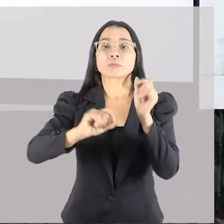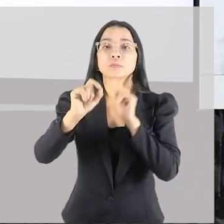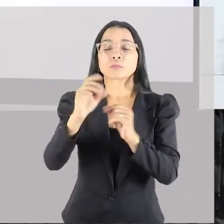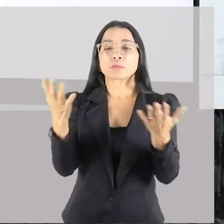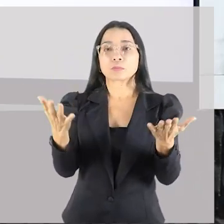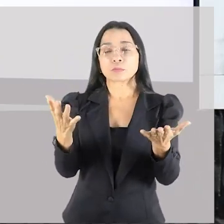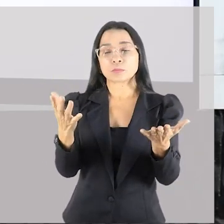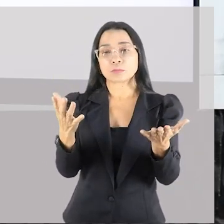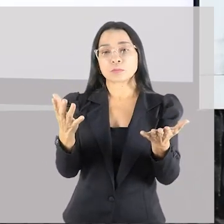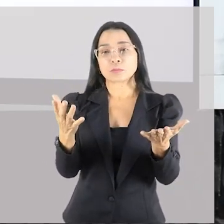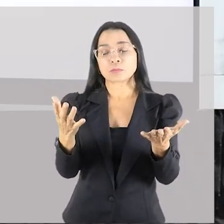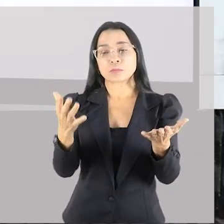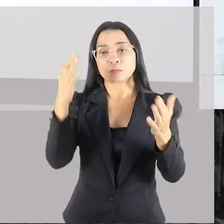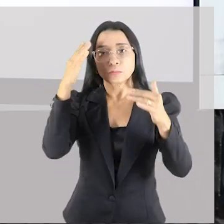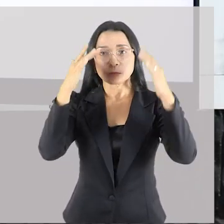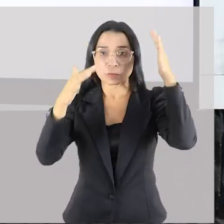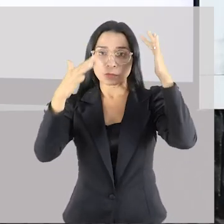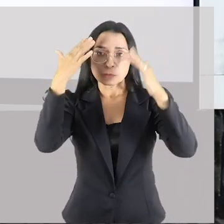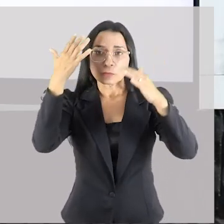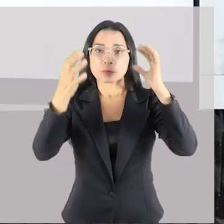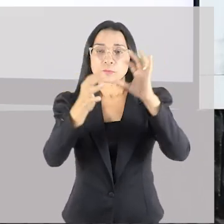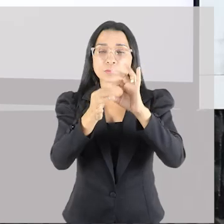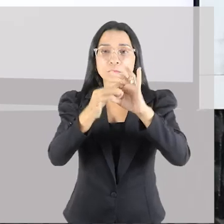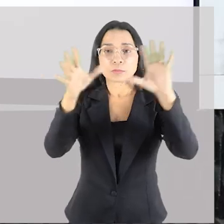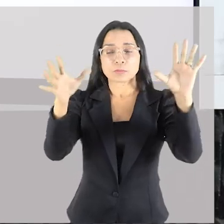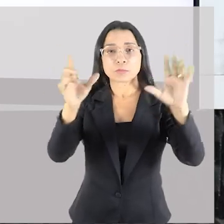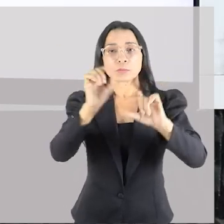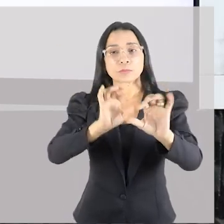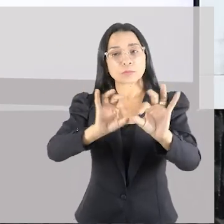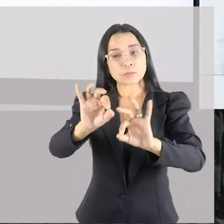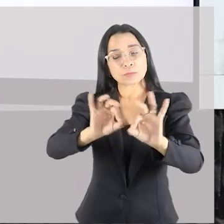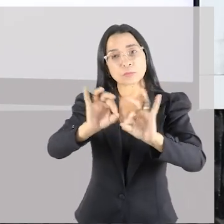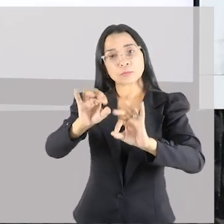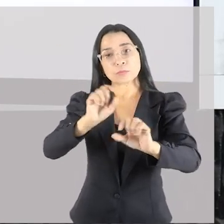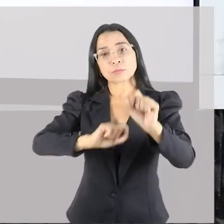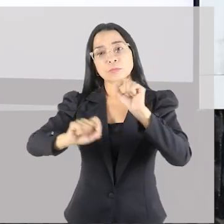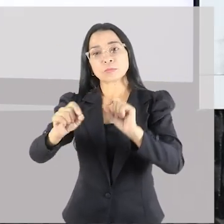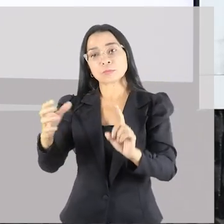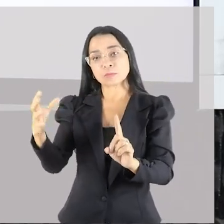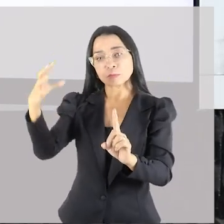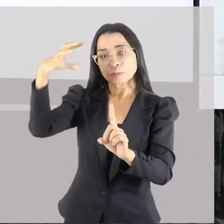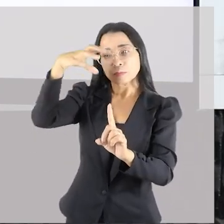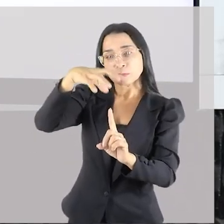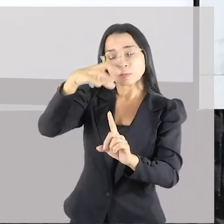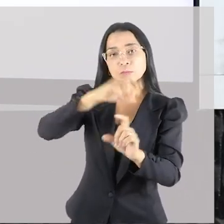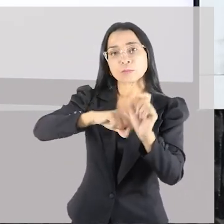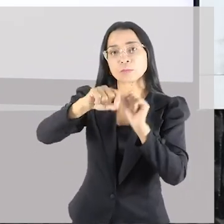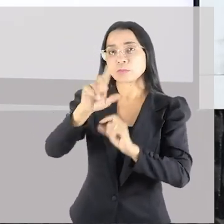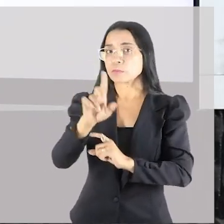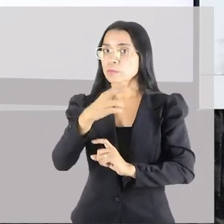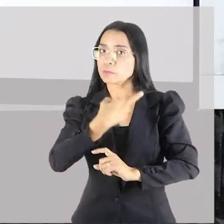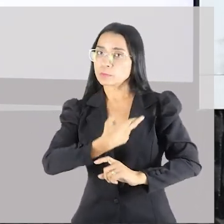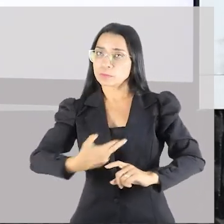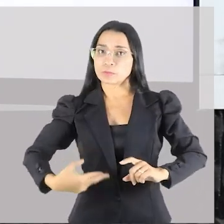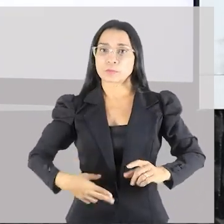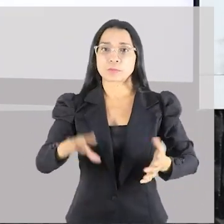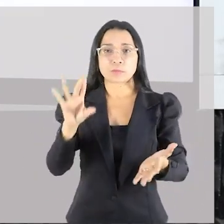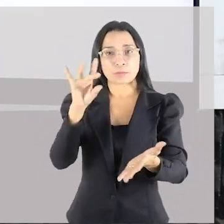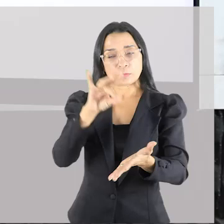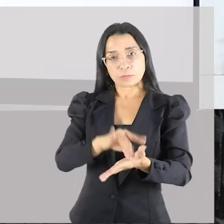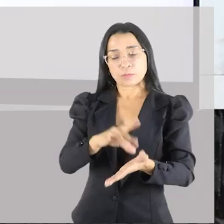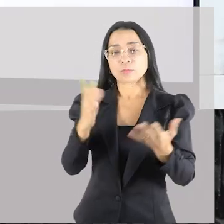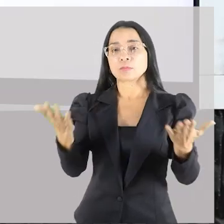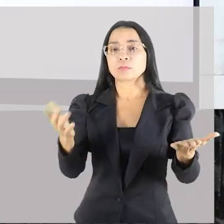sonhada independência, e é para estabelecimento de uma monarquia e não de uma república, de fato